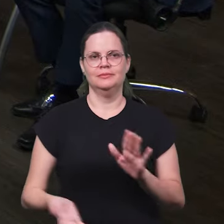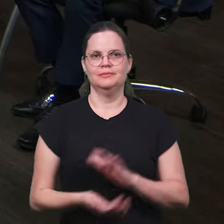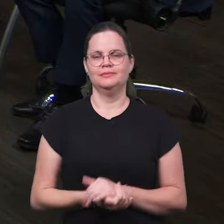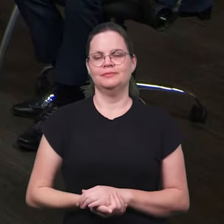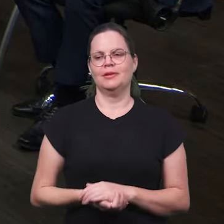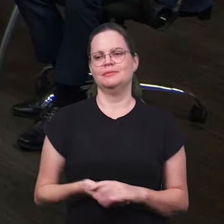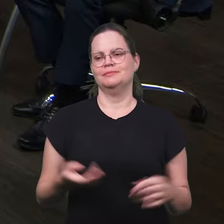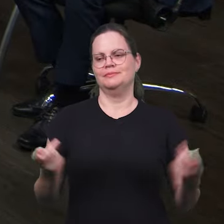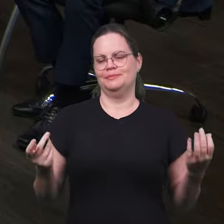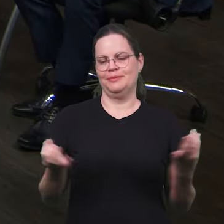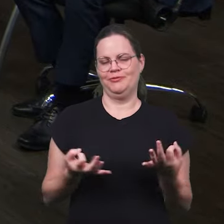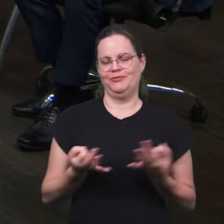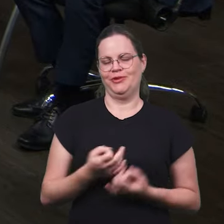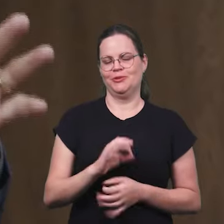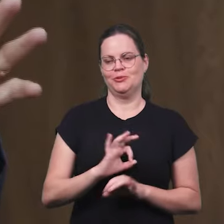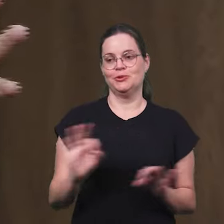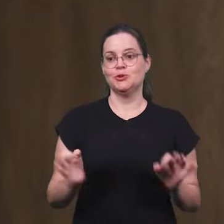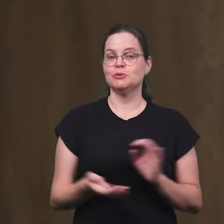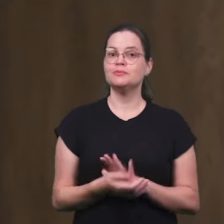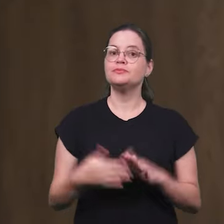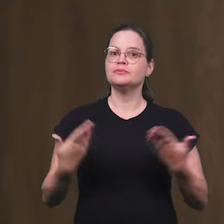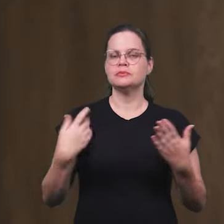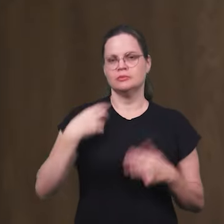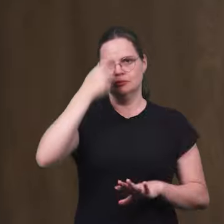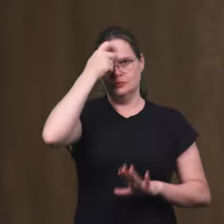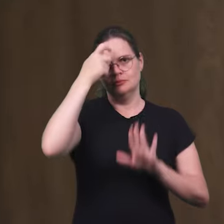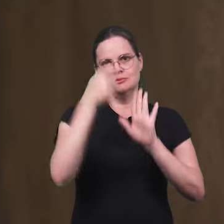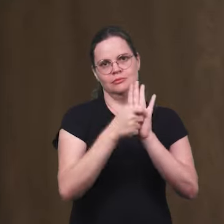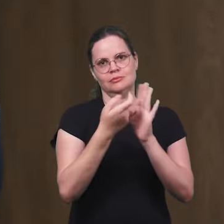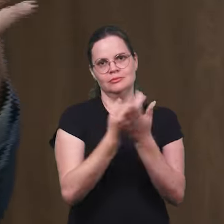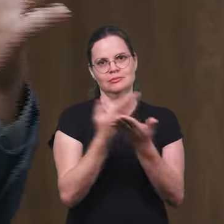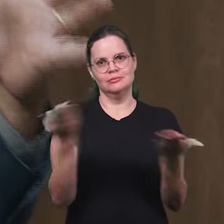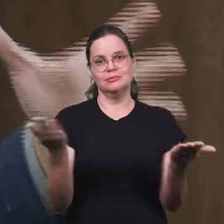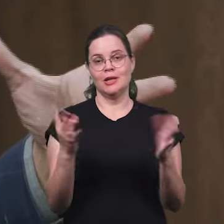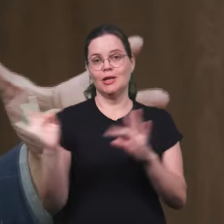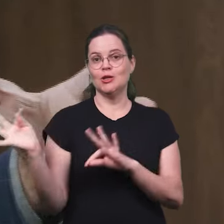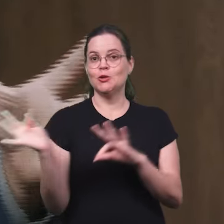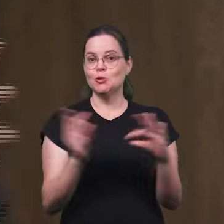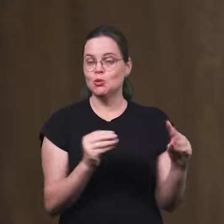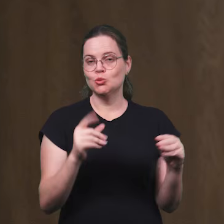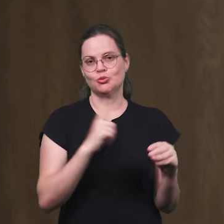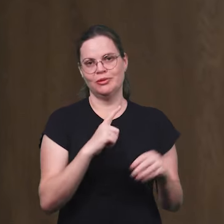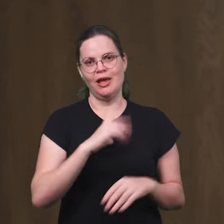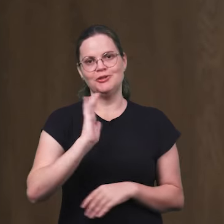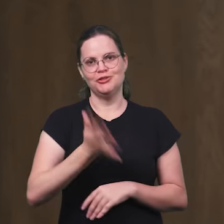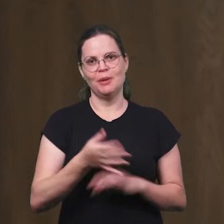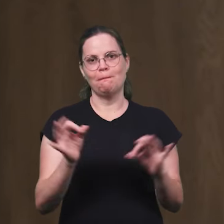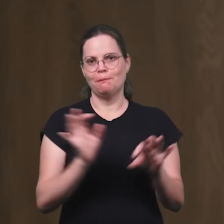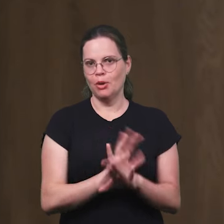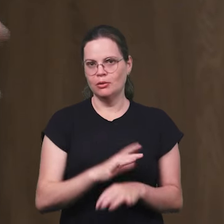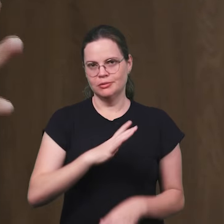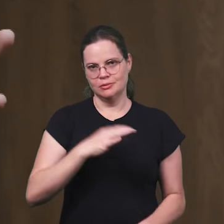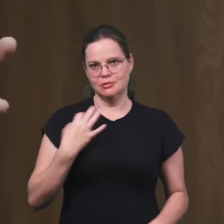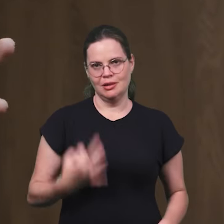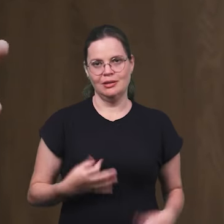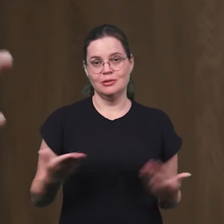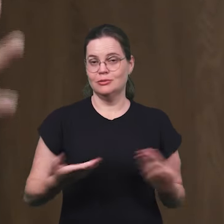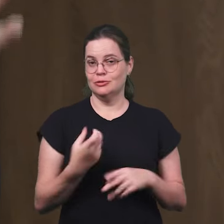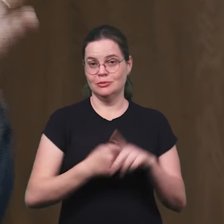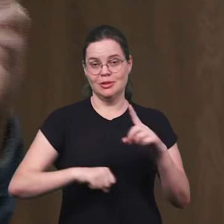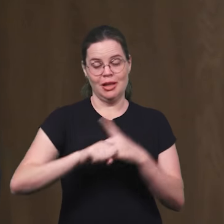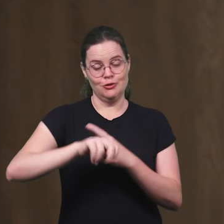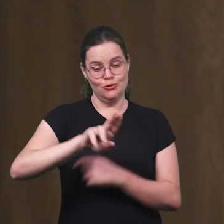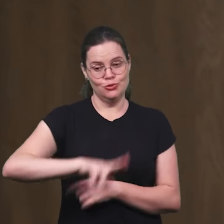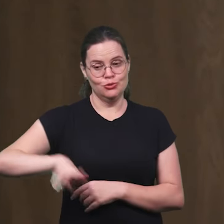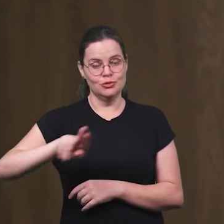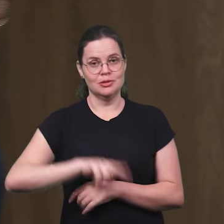muito bom, pastor, porque é inegável que a inteligência artificial está praticamente em todos os setores, né, da sociedade hoje